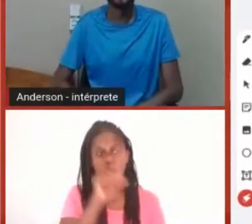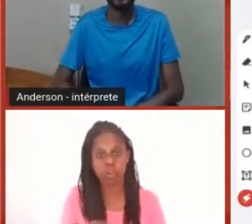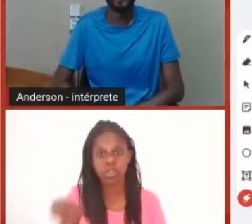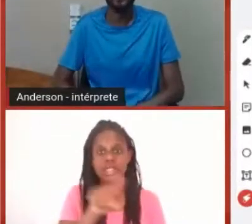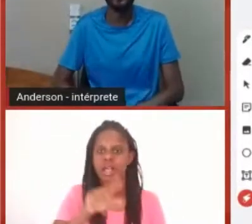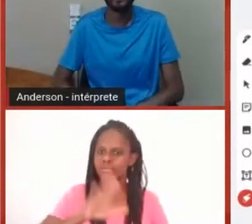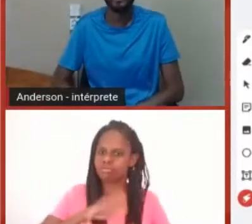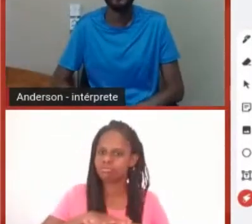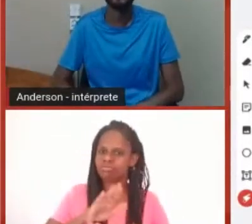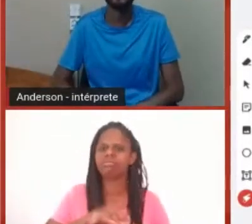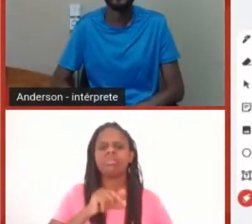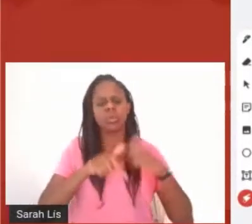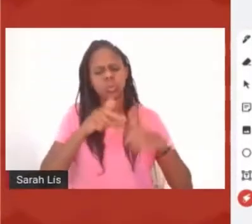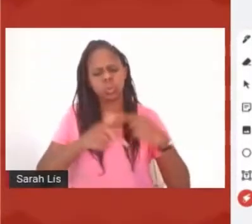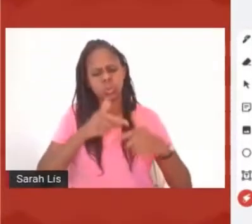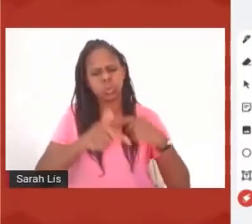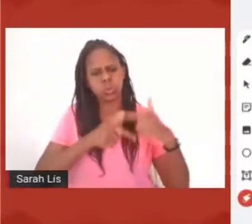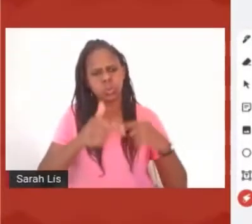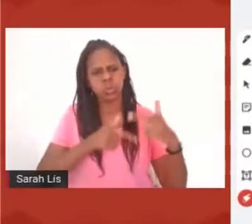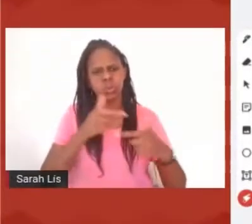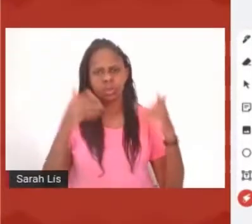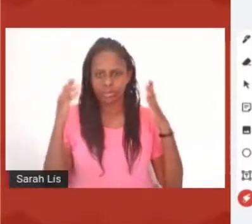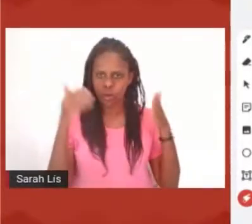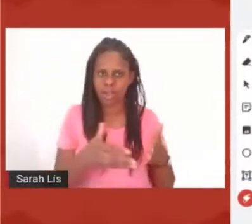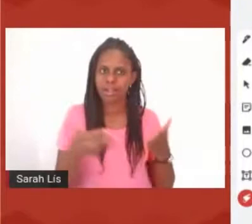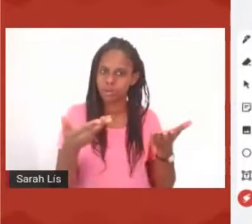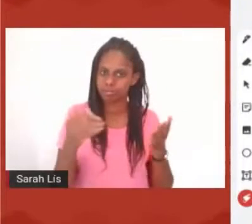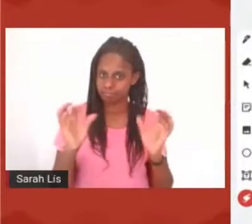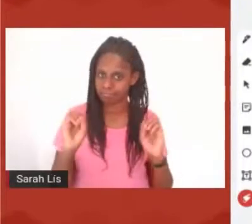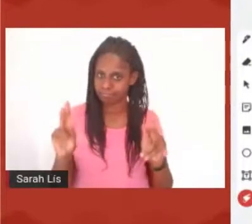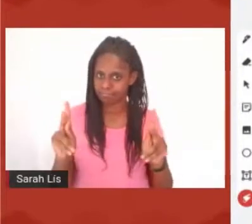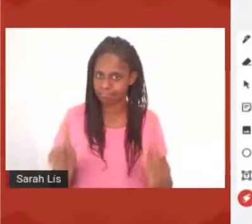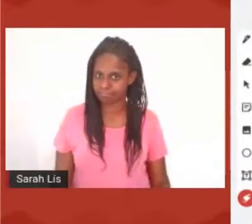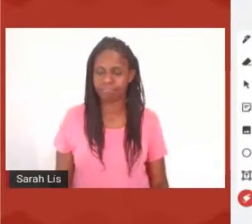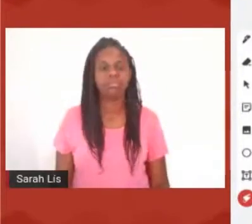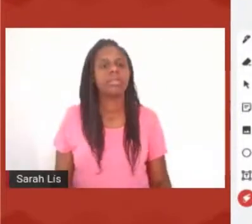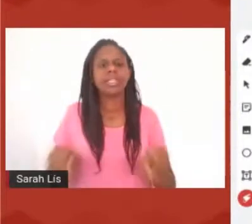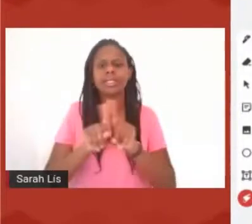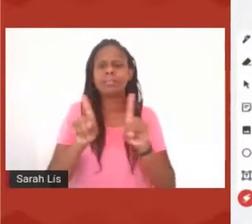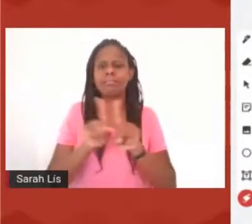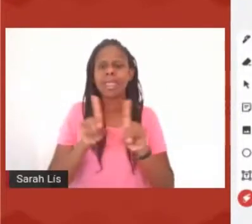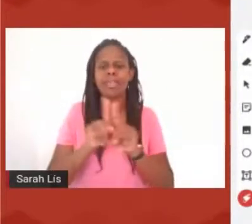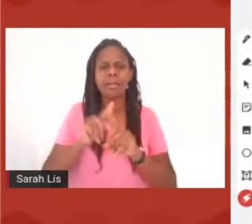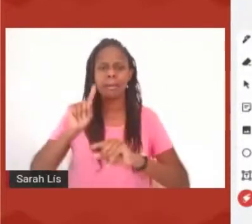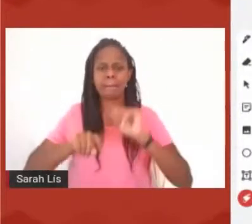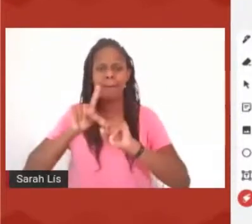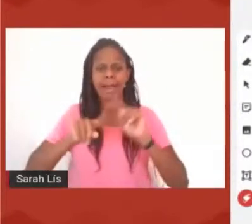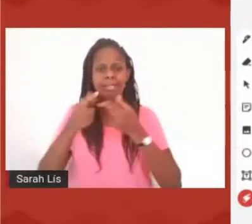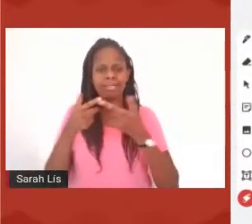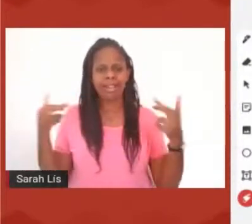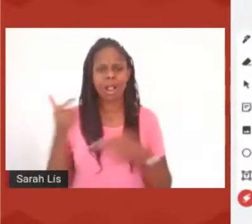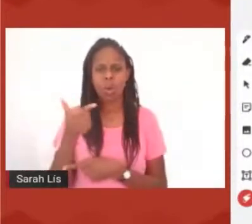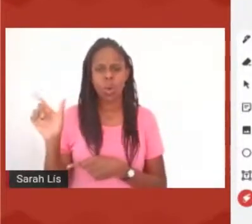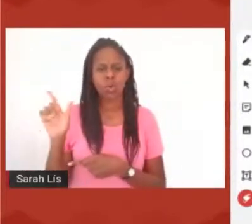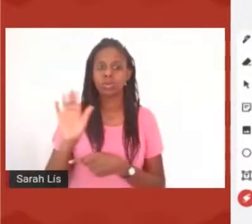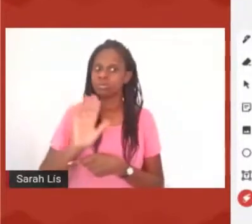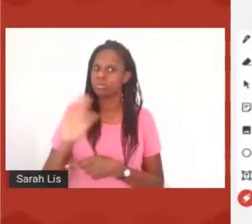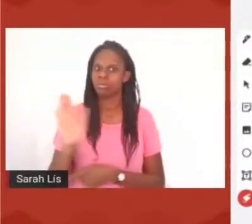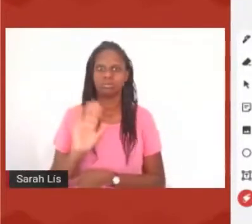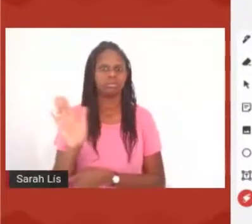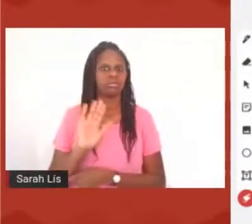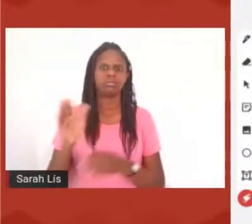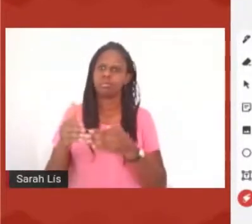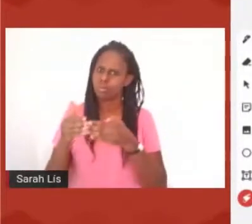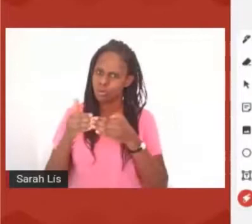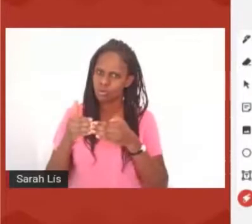passem a trabalhar agora, certo? E não consultem qualquer tipo de material agora, por favor. Vai ter um momento